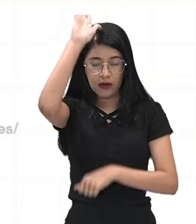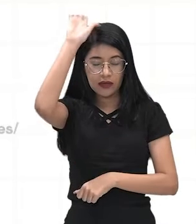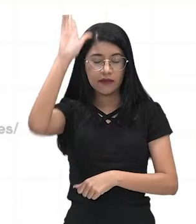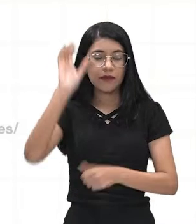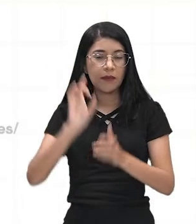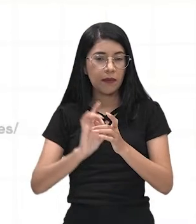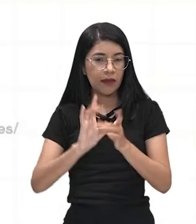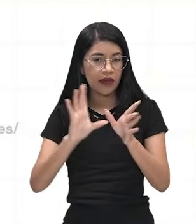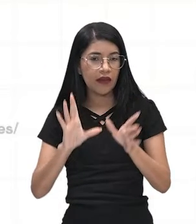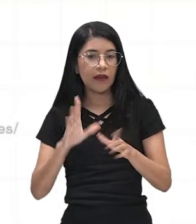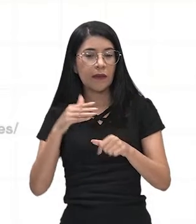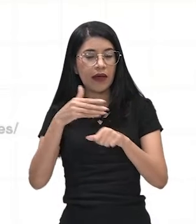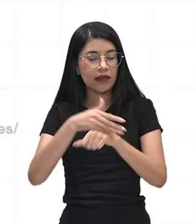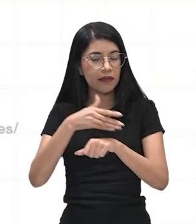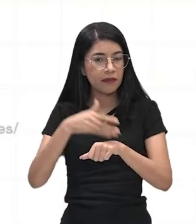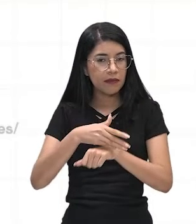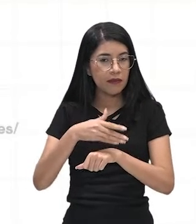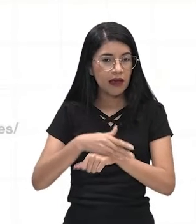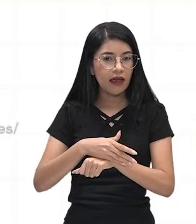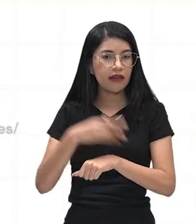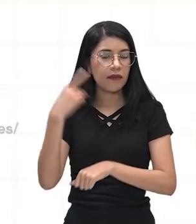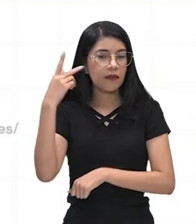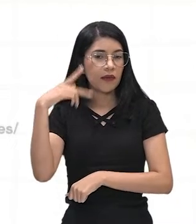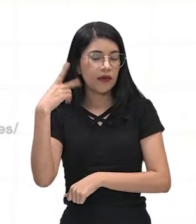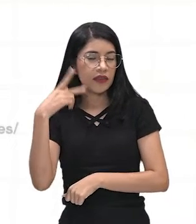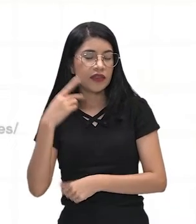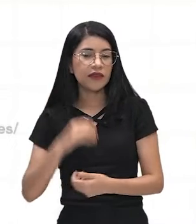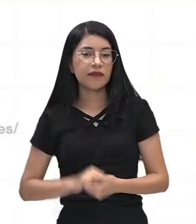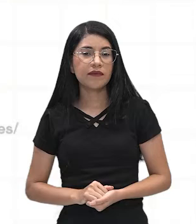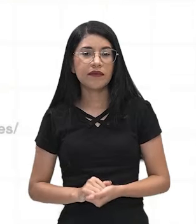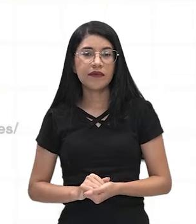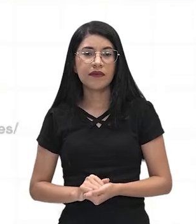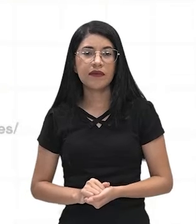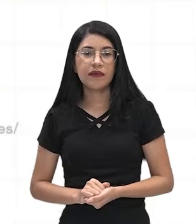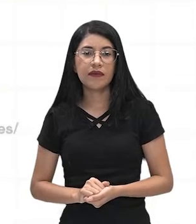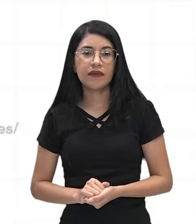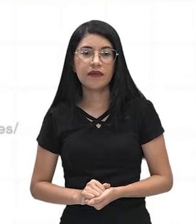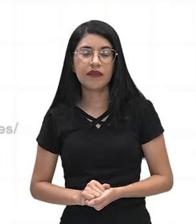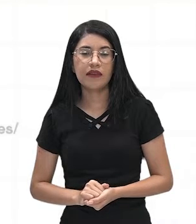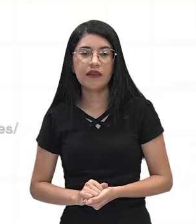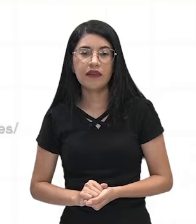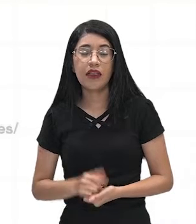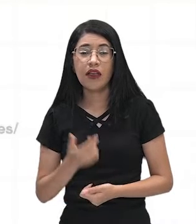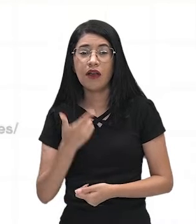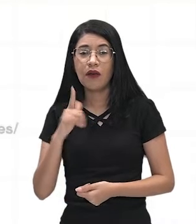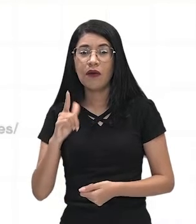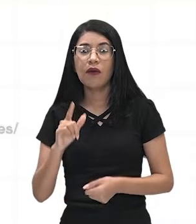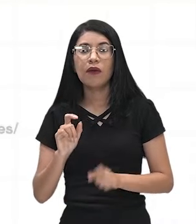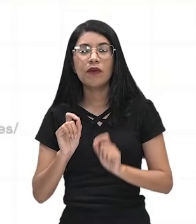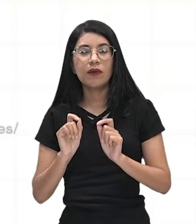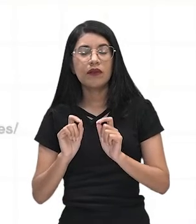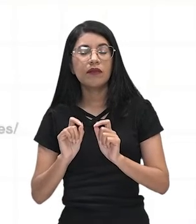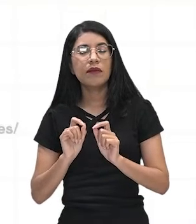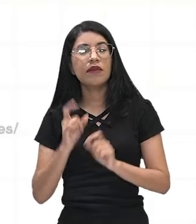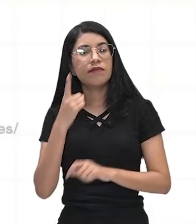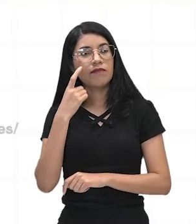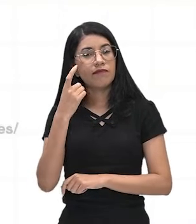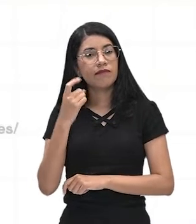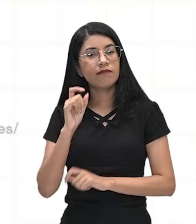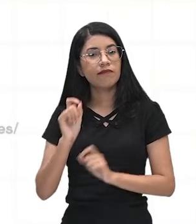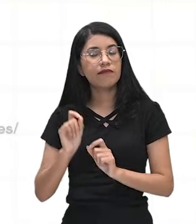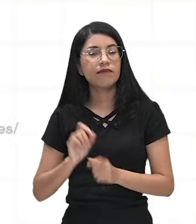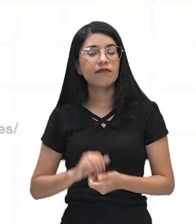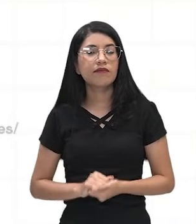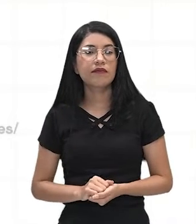da vida pública do que as mulheres gregas. Nós vamos ver outra coisa bastante interessante, turminha, é que aqui,